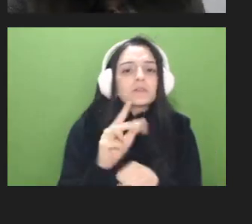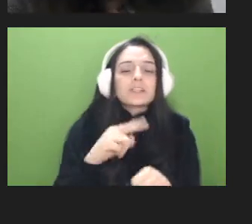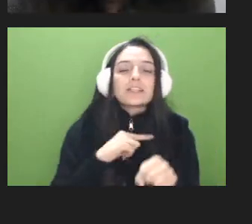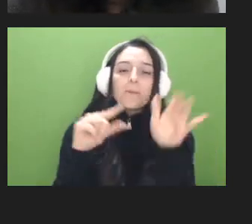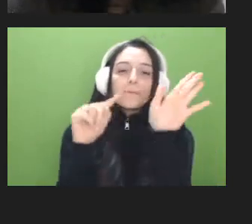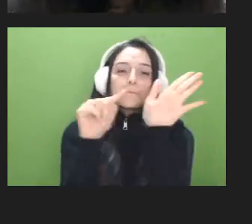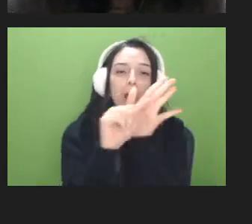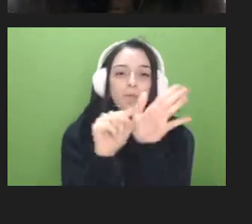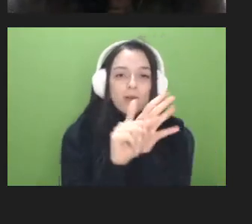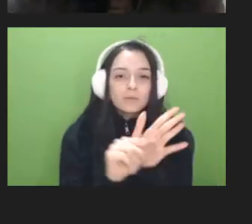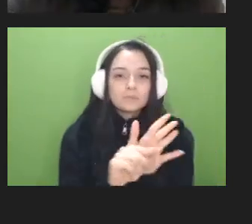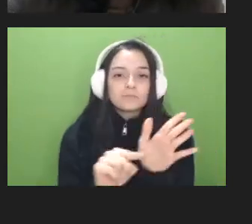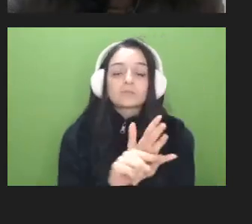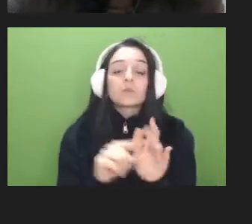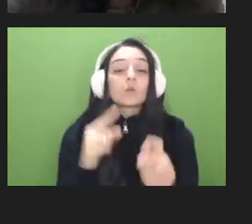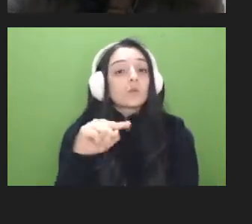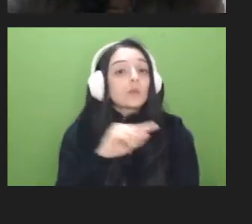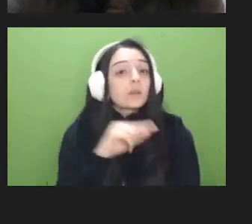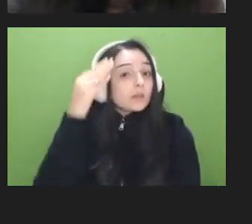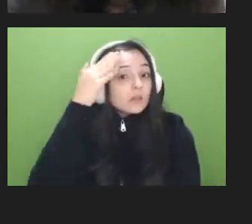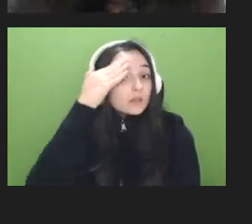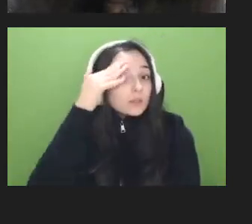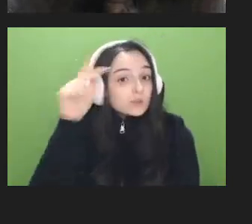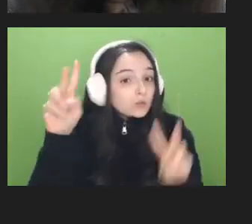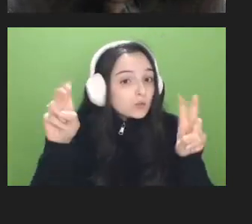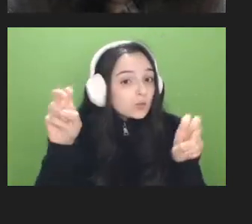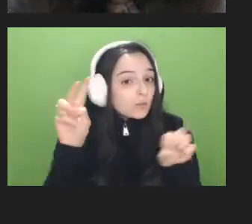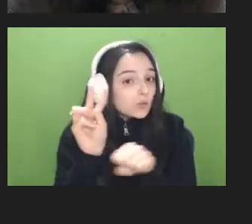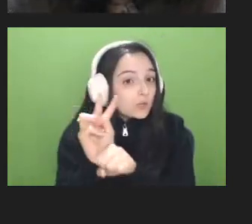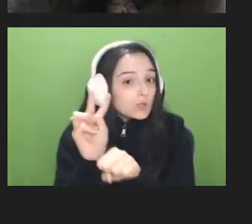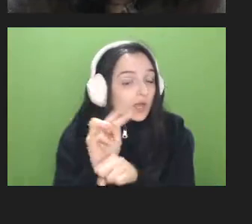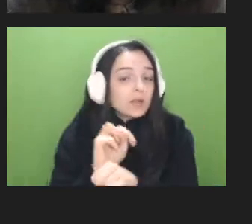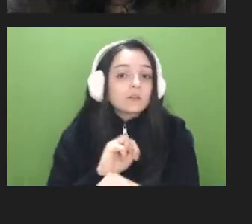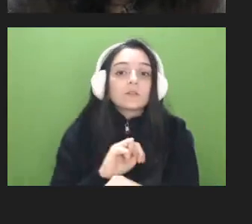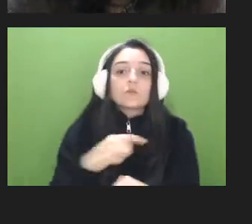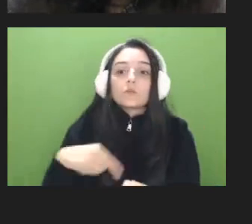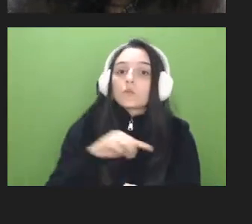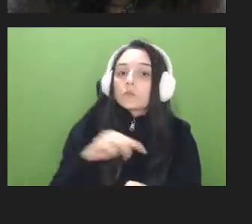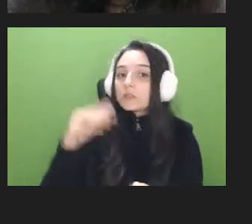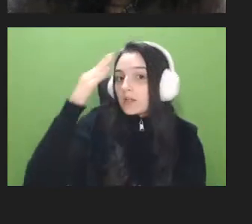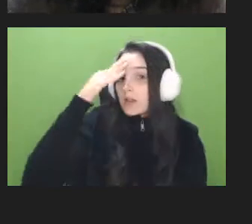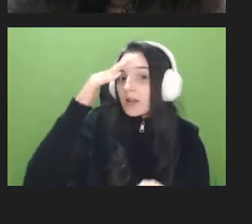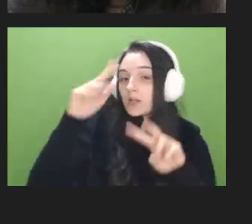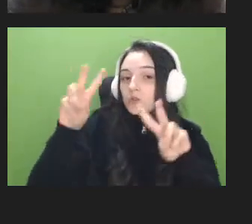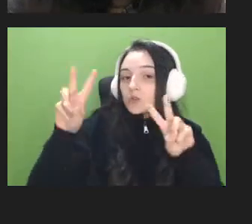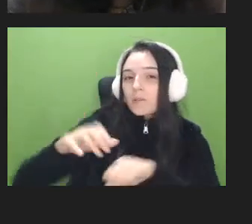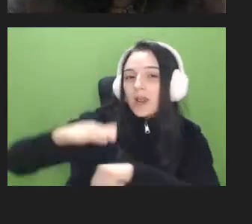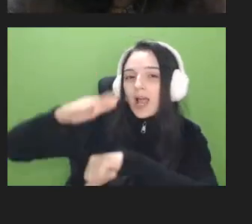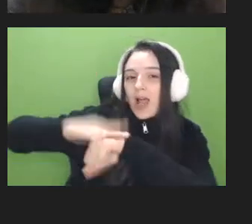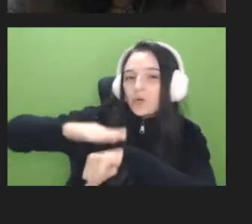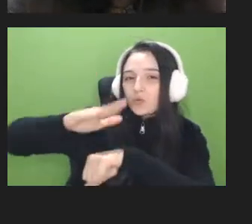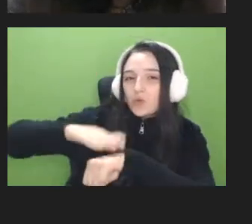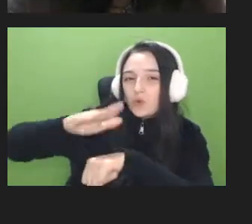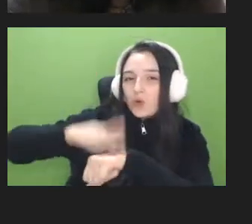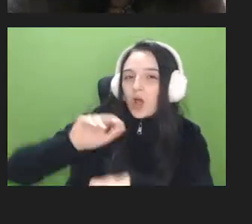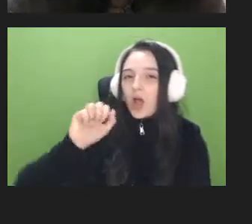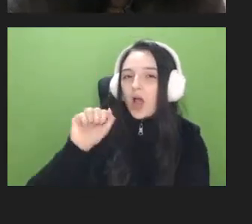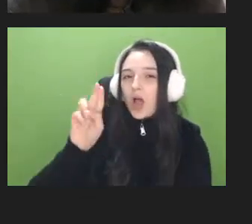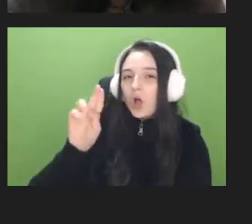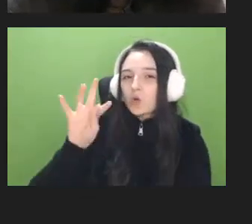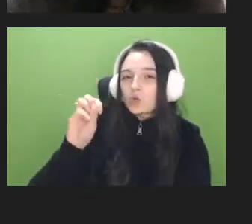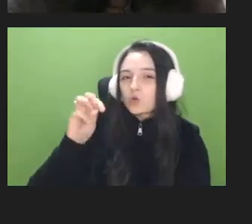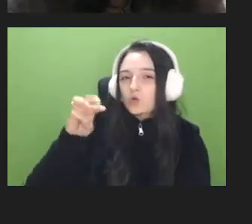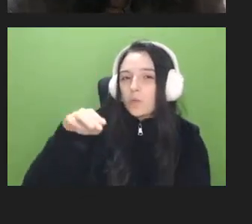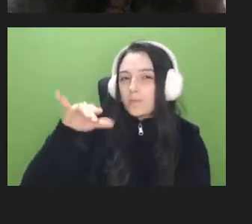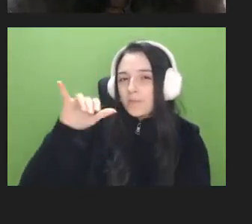envolve o que a gente entende por cuidado, o que a gente entende por autonomia individual, ou o mito, né, da